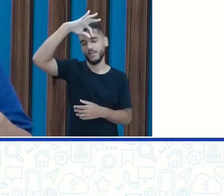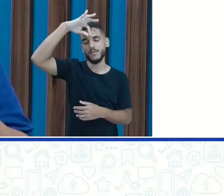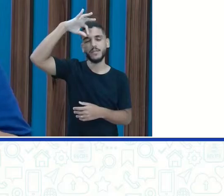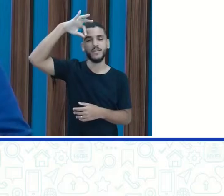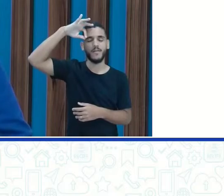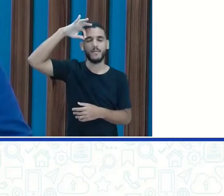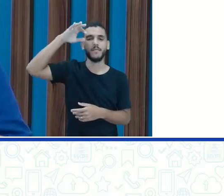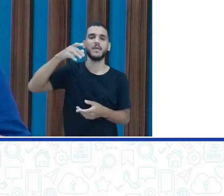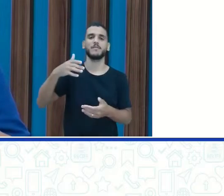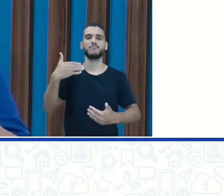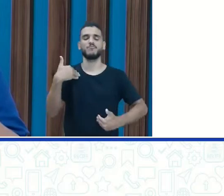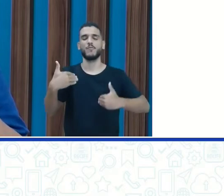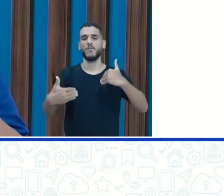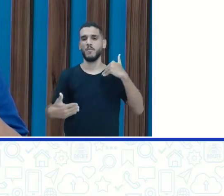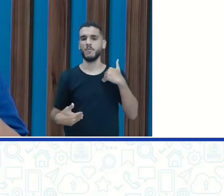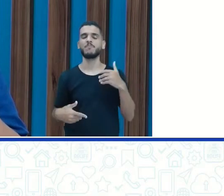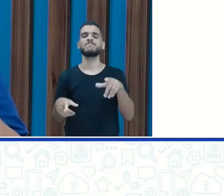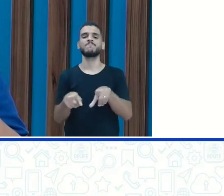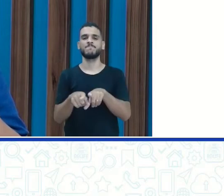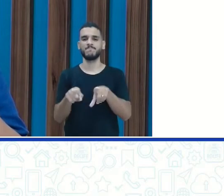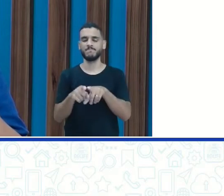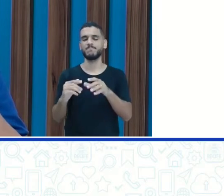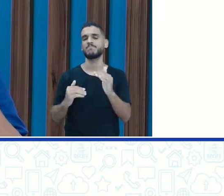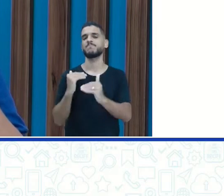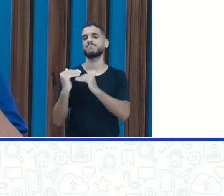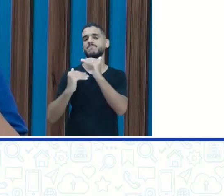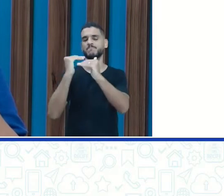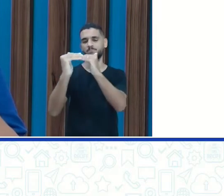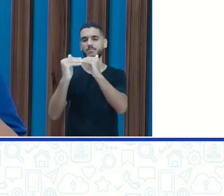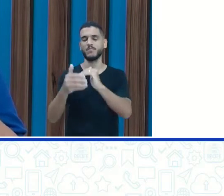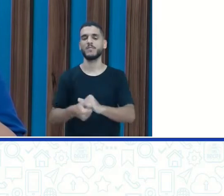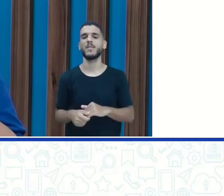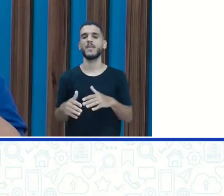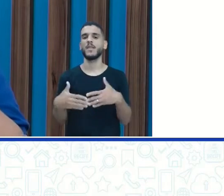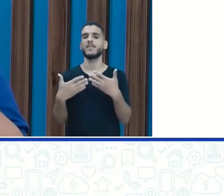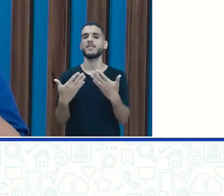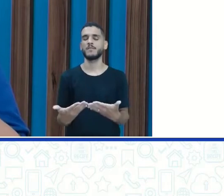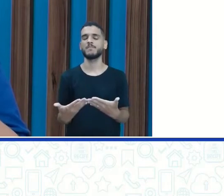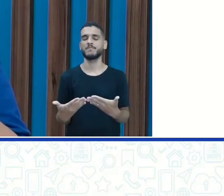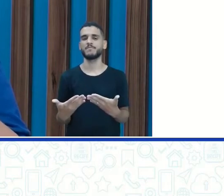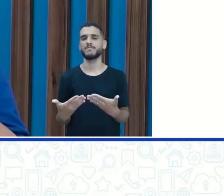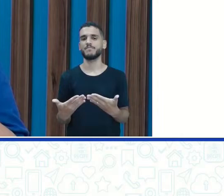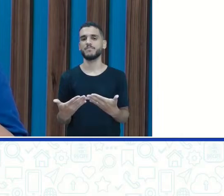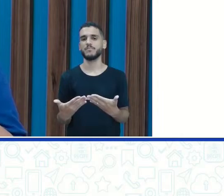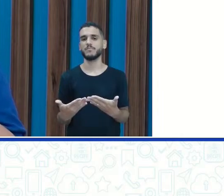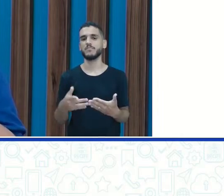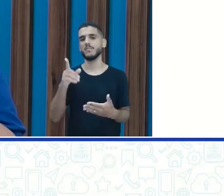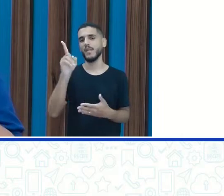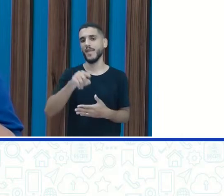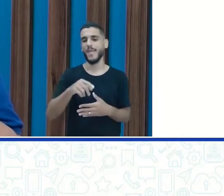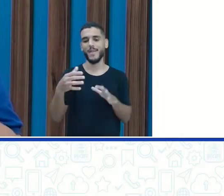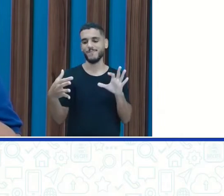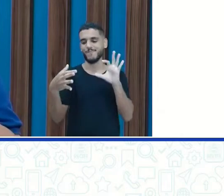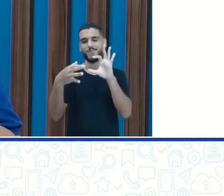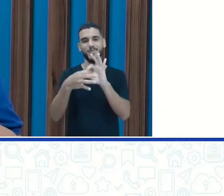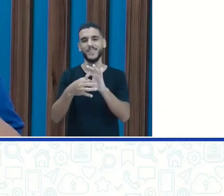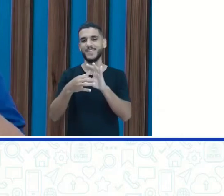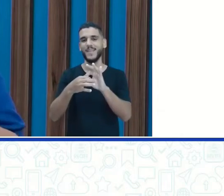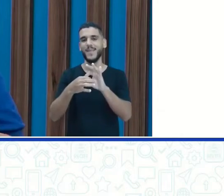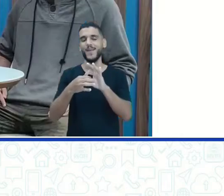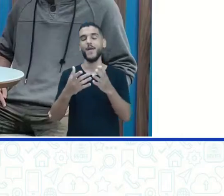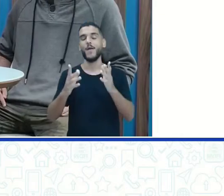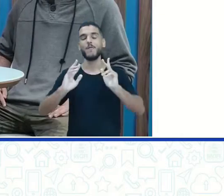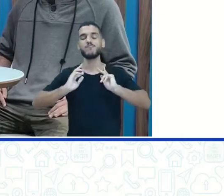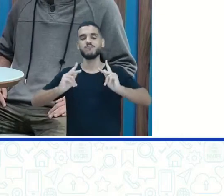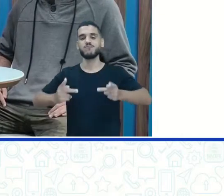Cognitivamente, o corpo também se desenvolve. Então, assim, está muito ligado ao desenvolvimento humano, à